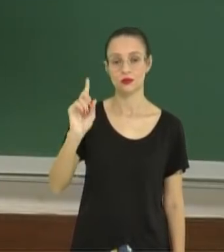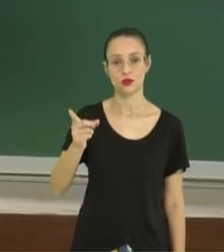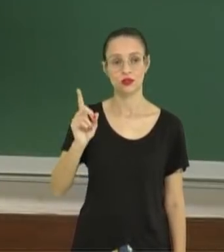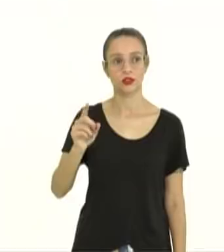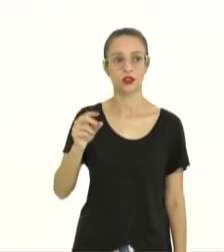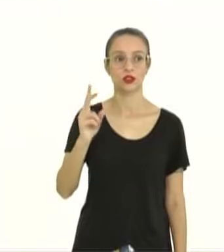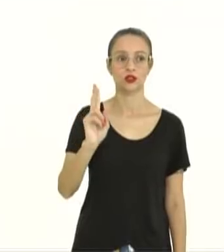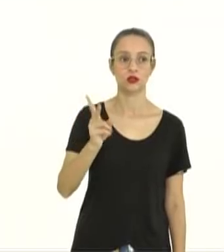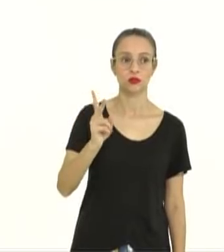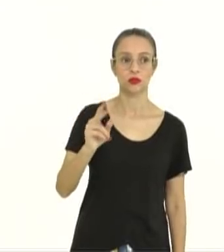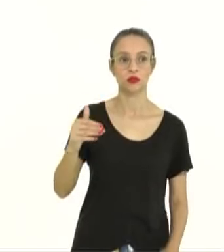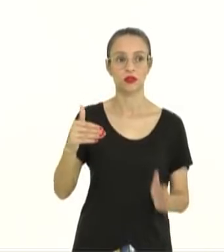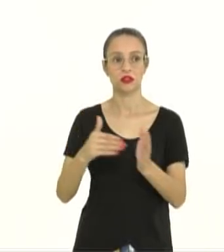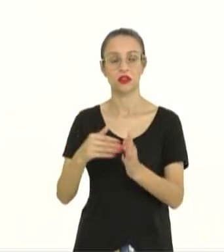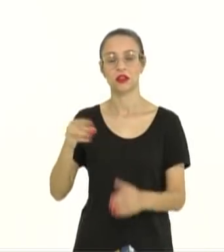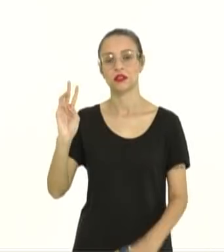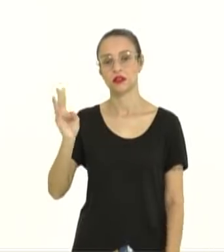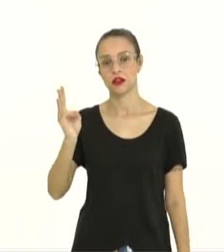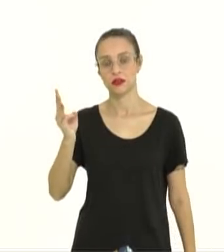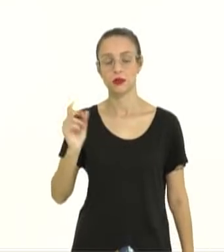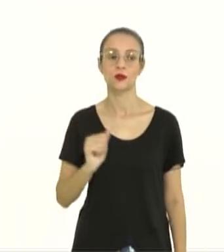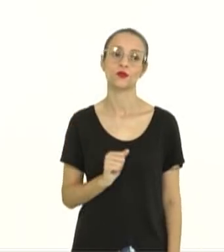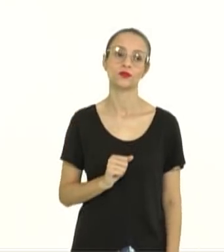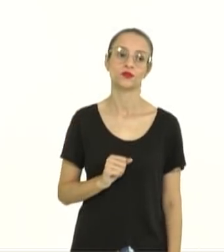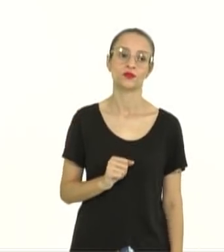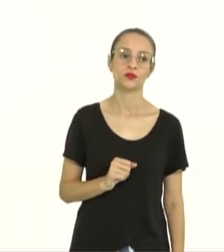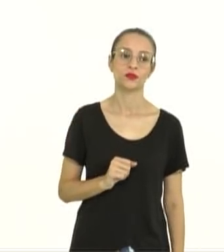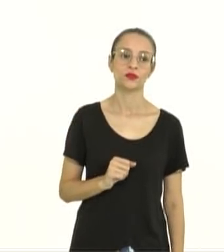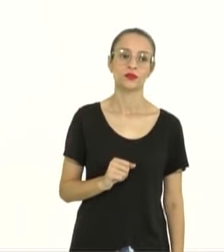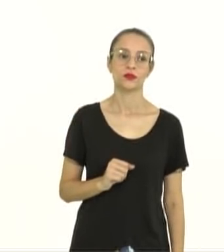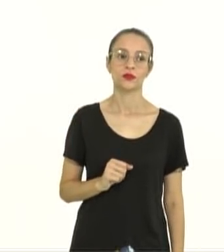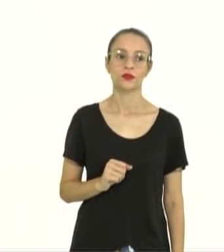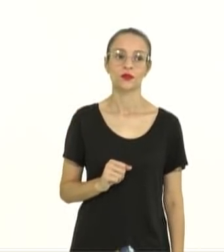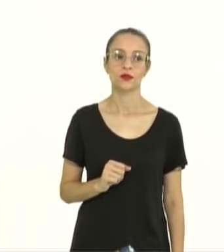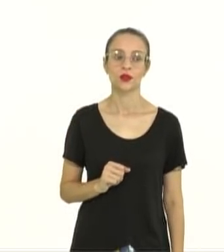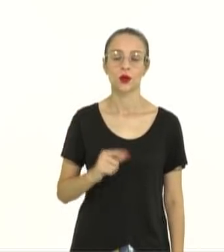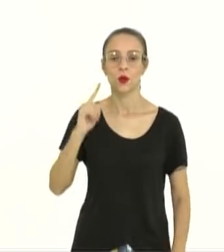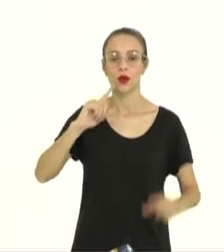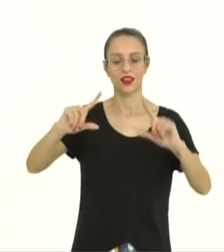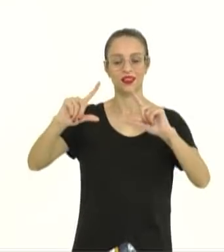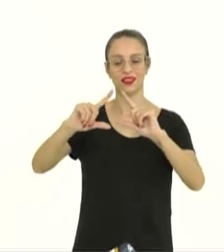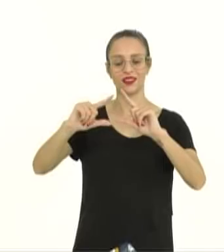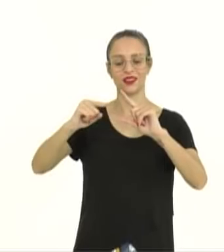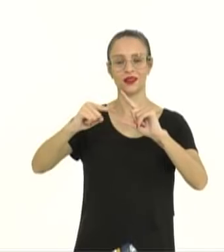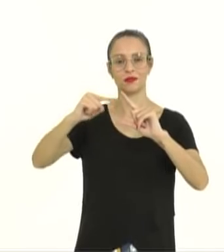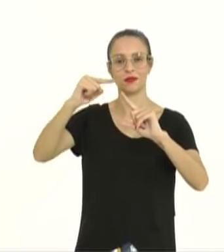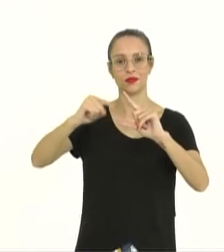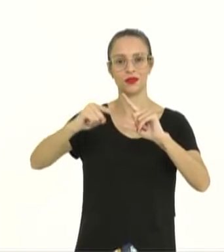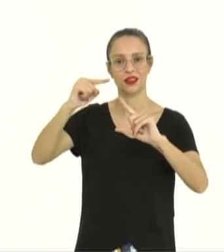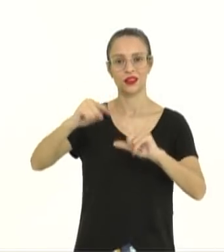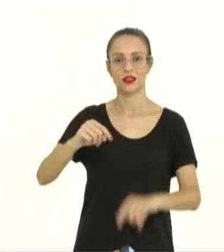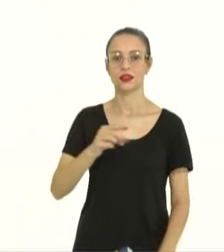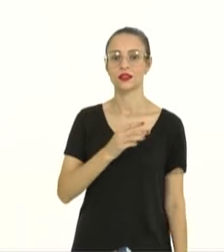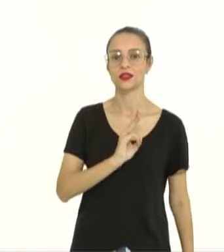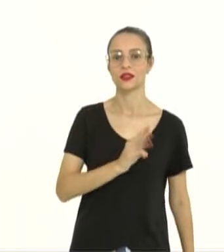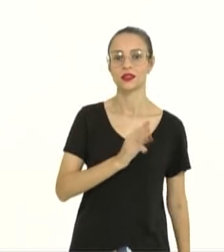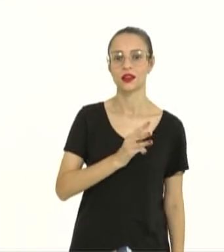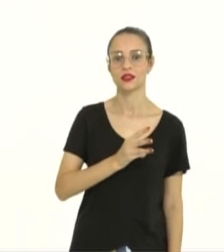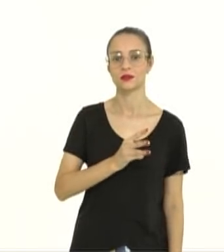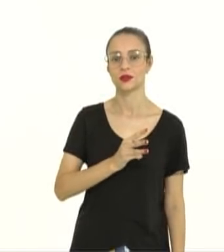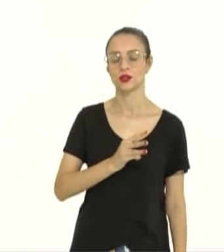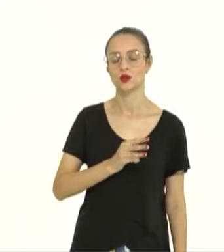R$ 2.000 e R$ 3.500, né? E nós temos o topo da pirâmide aqui, o pessoal que vai entre R$ 3.000 e até